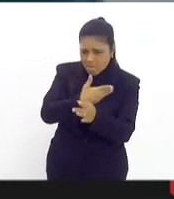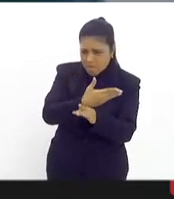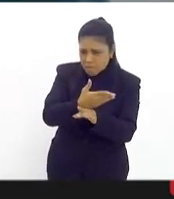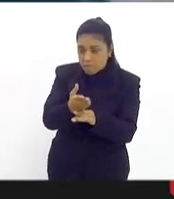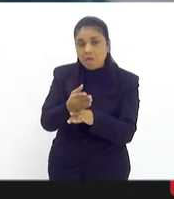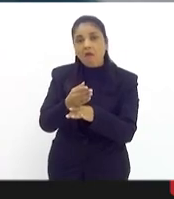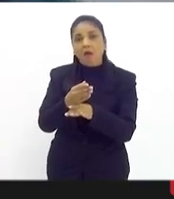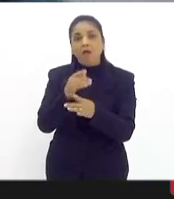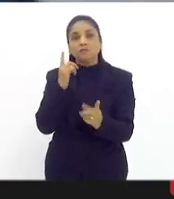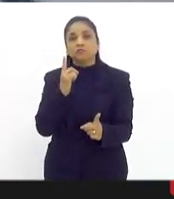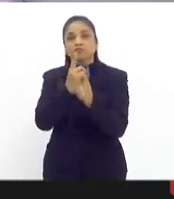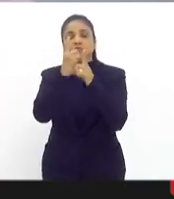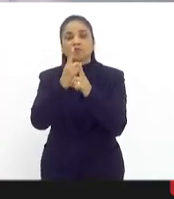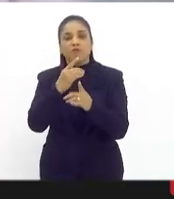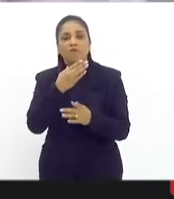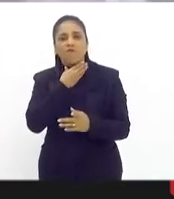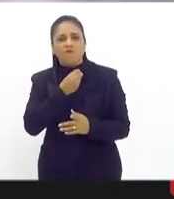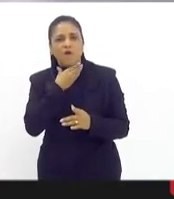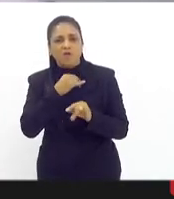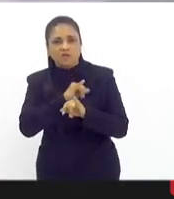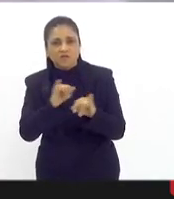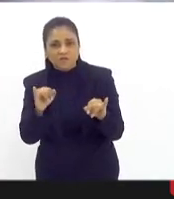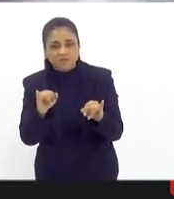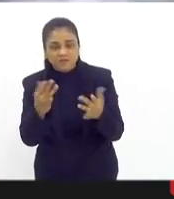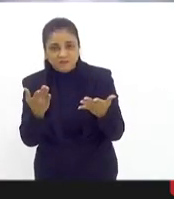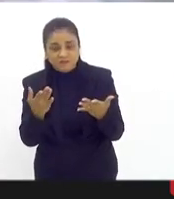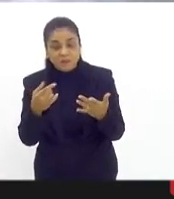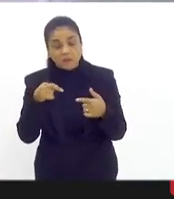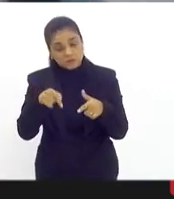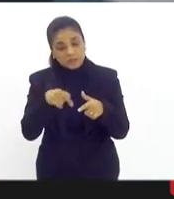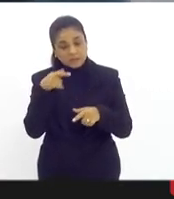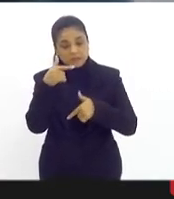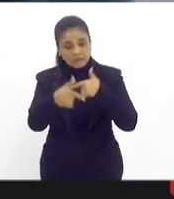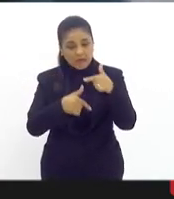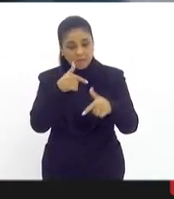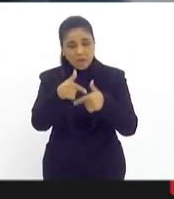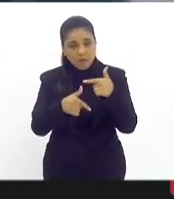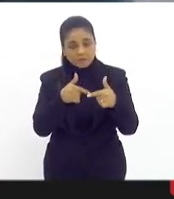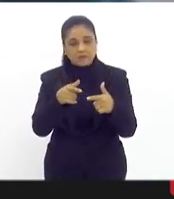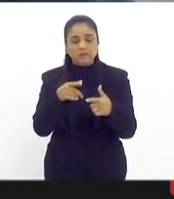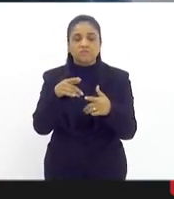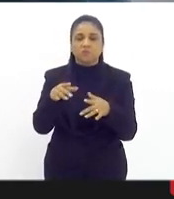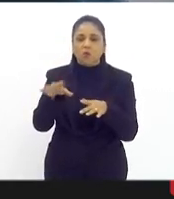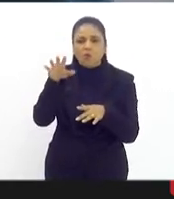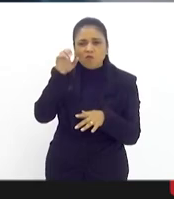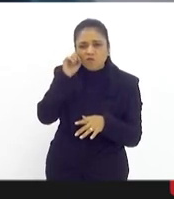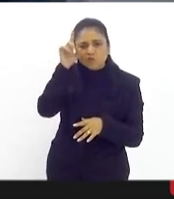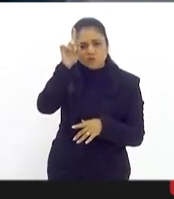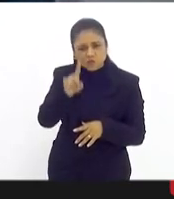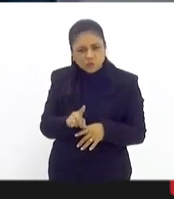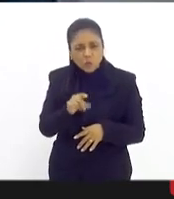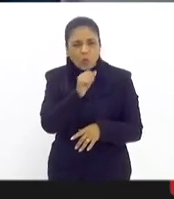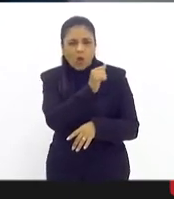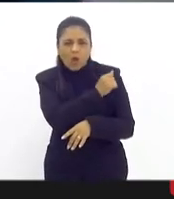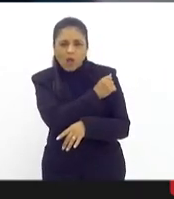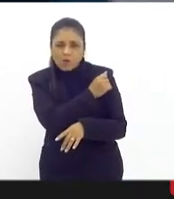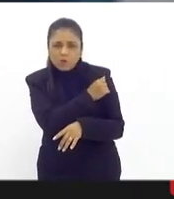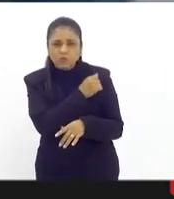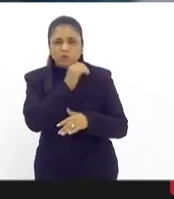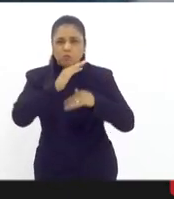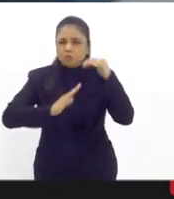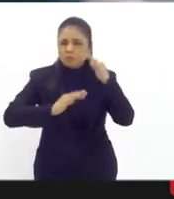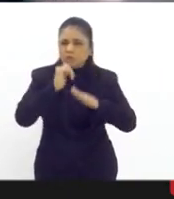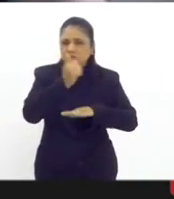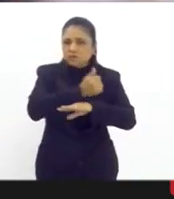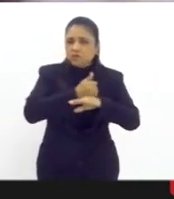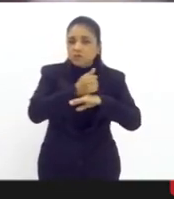falsas. Então, a gente está trabalhando aqui no chão da escola, ouvimos diretores, alunos, profissionais,